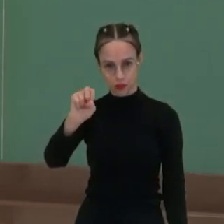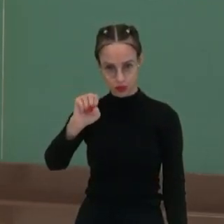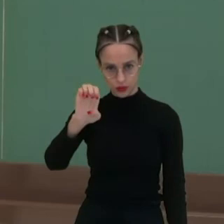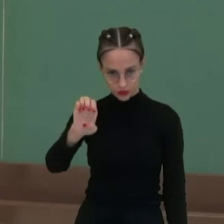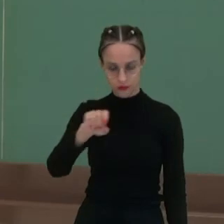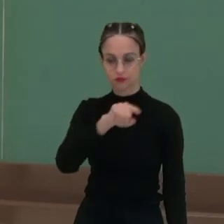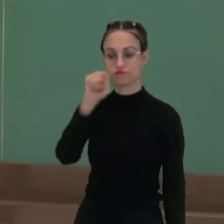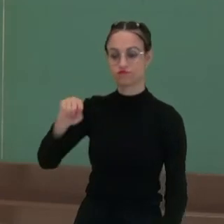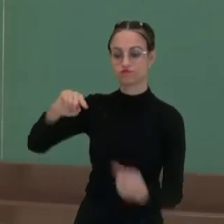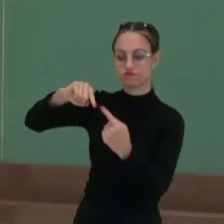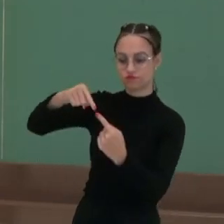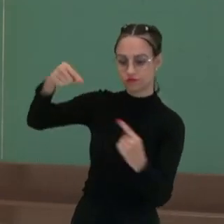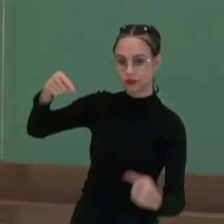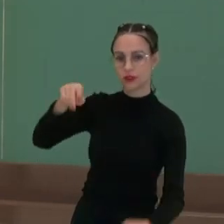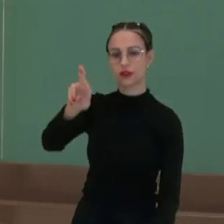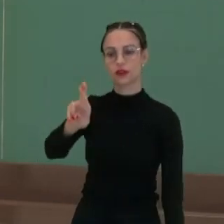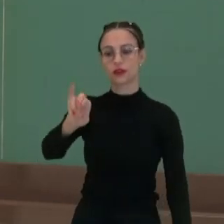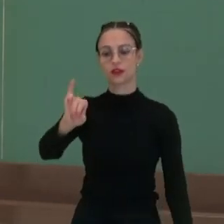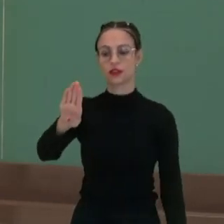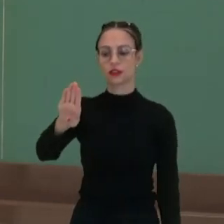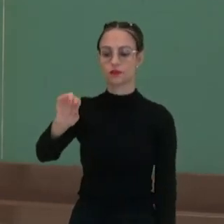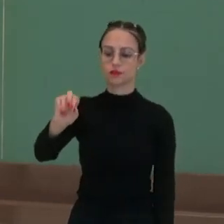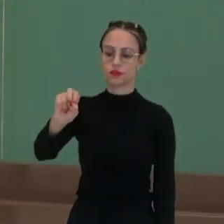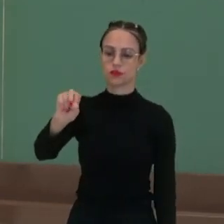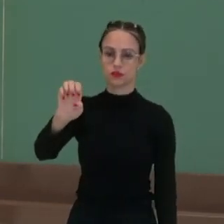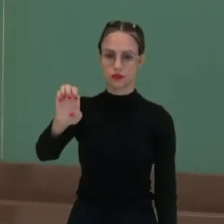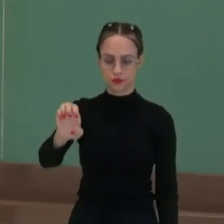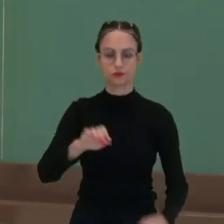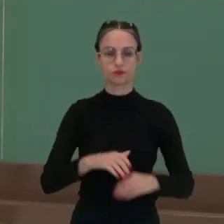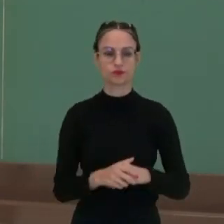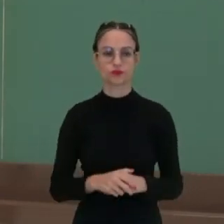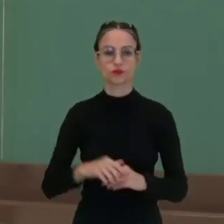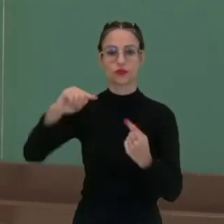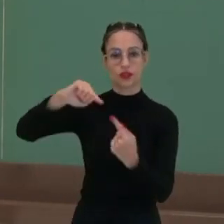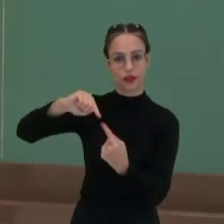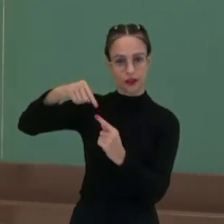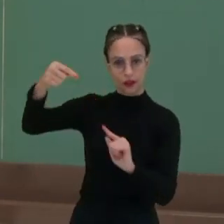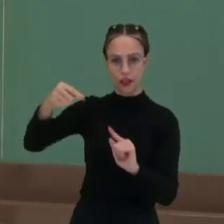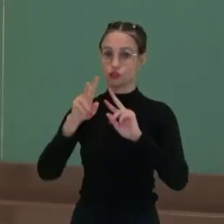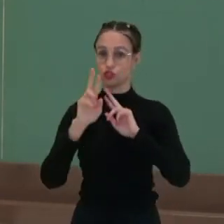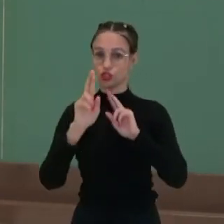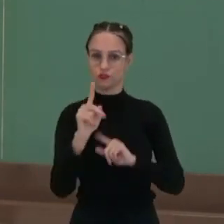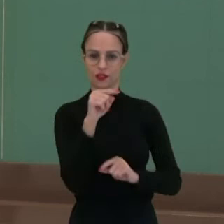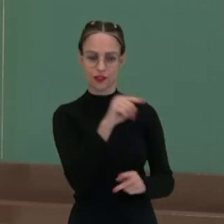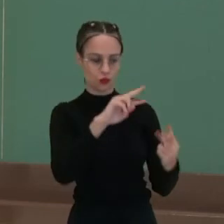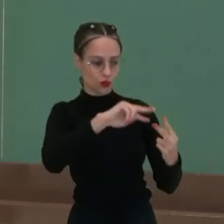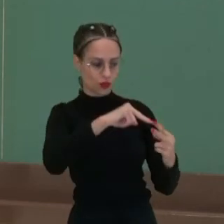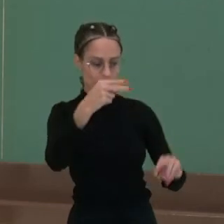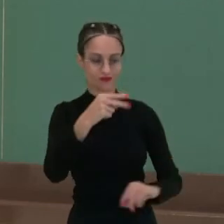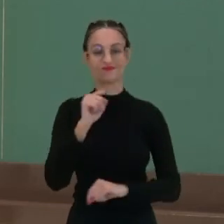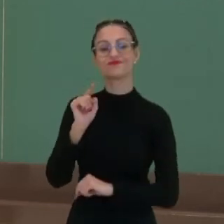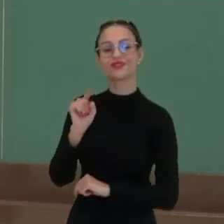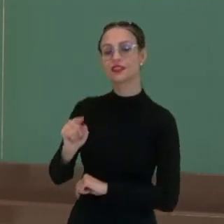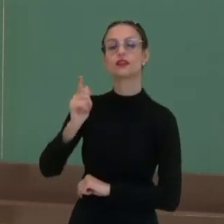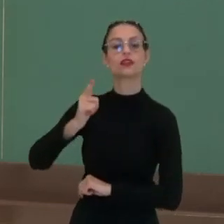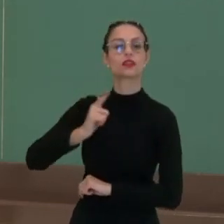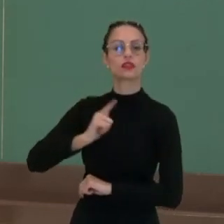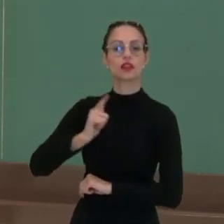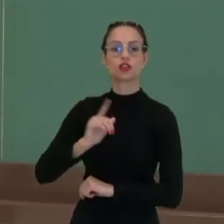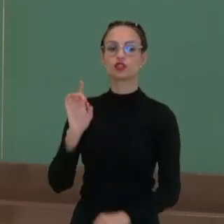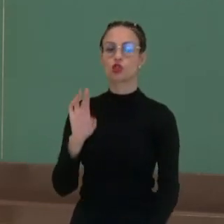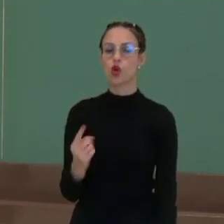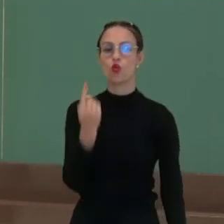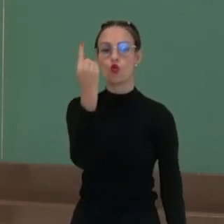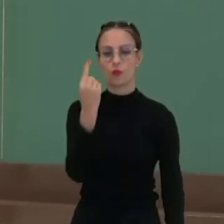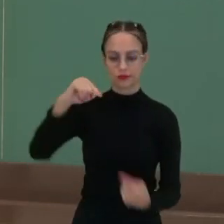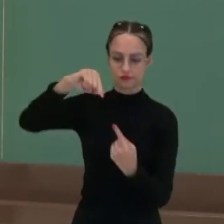ribose, ok? O RNA, ao contrário do DNA, ele é composto por apenas uma